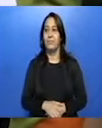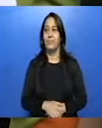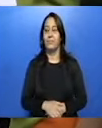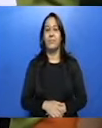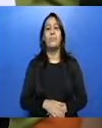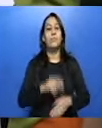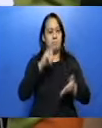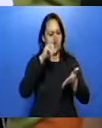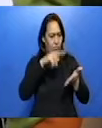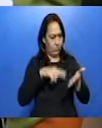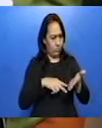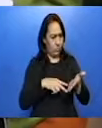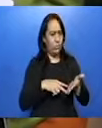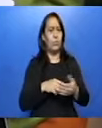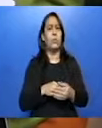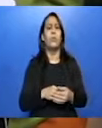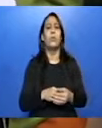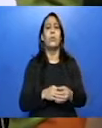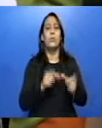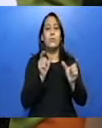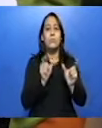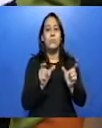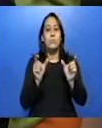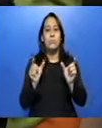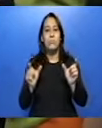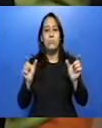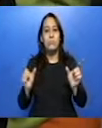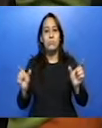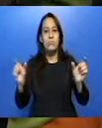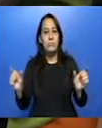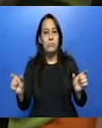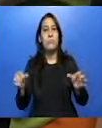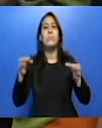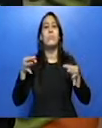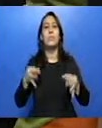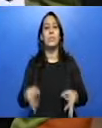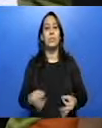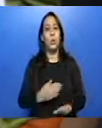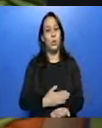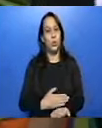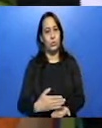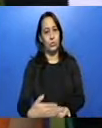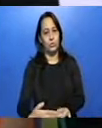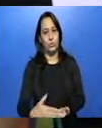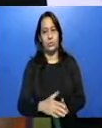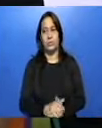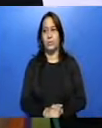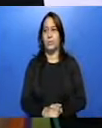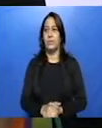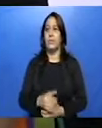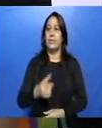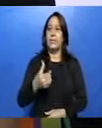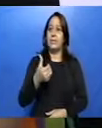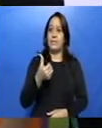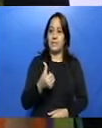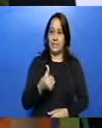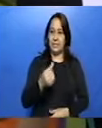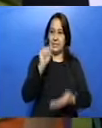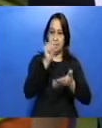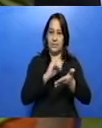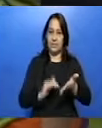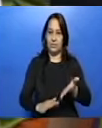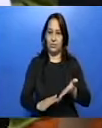Conferiu? Colocou os espaços certinhos? Partiu? 6. Complete